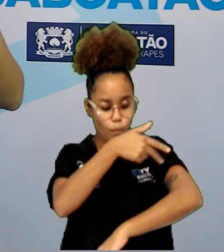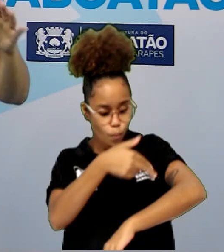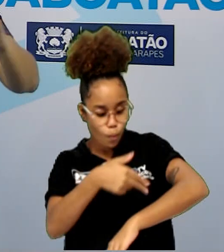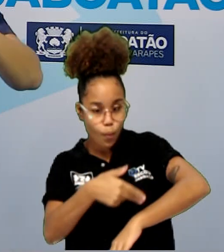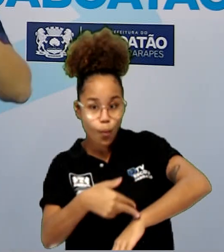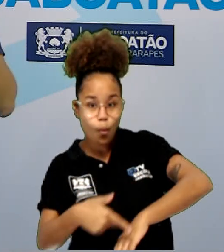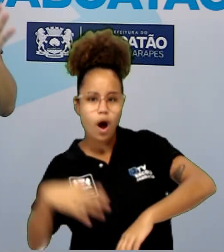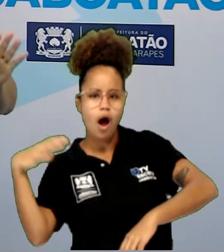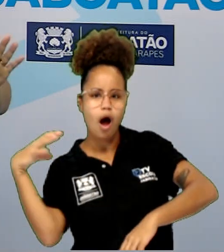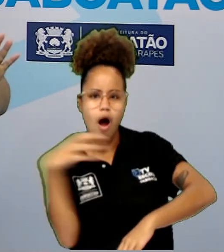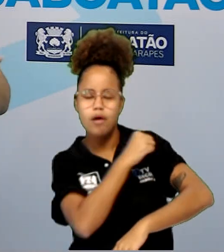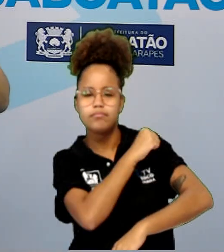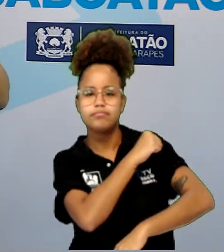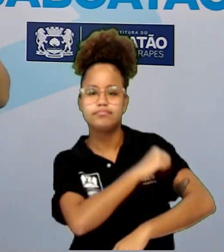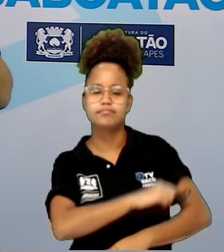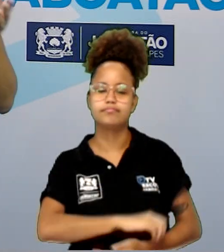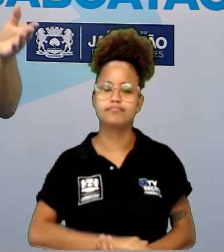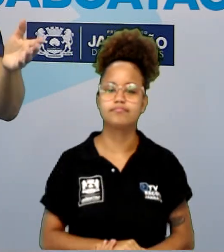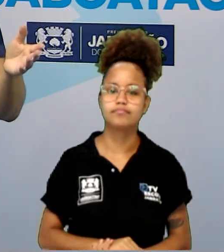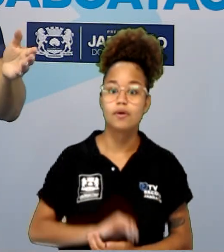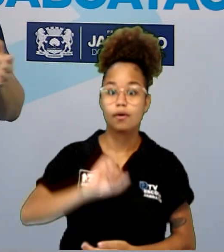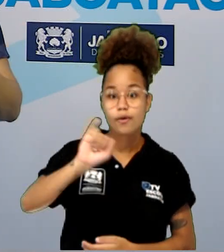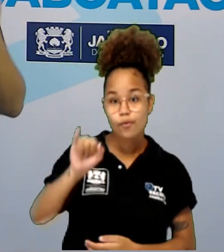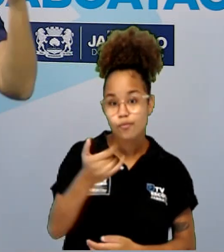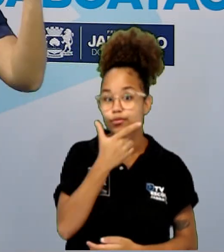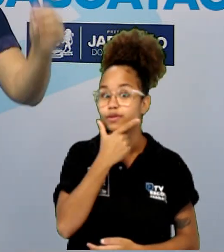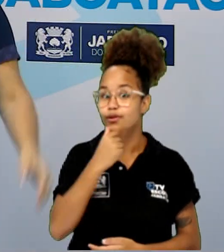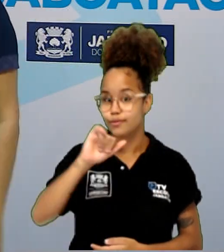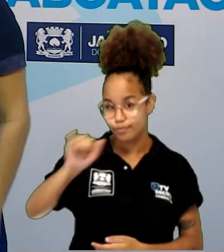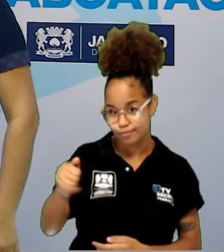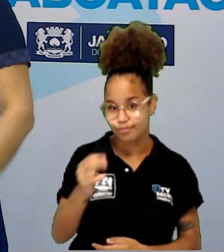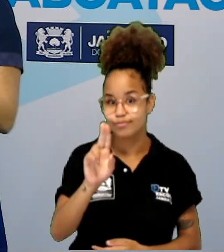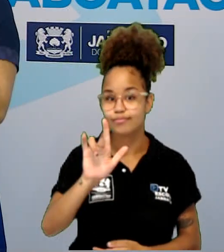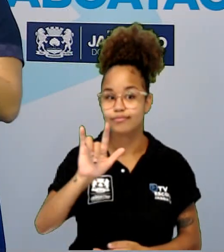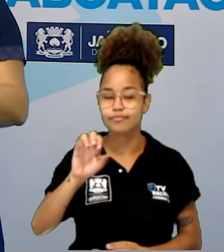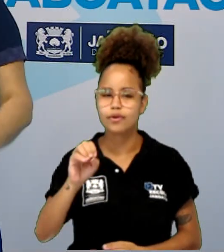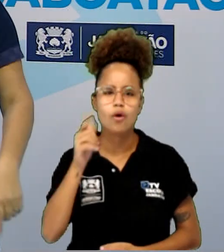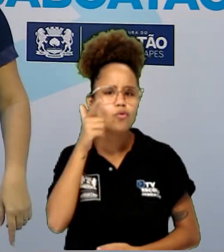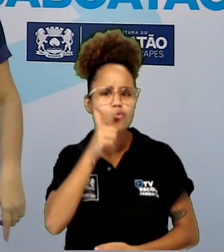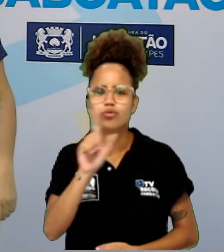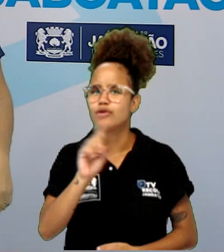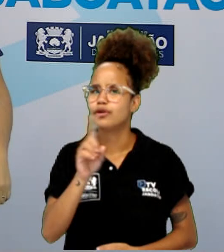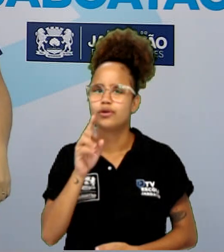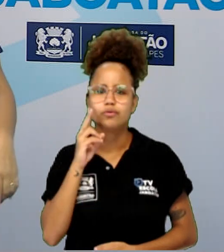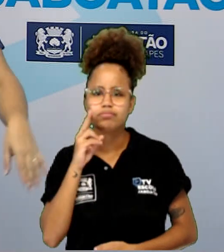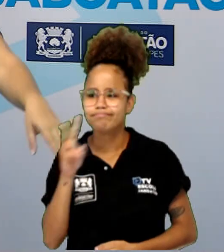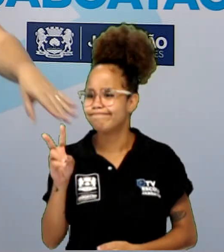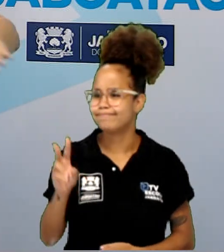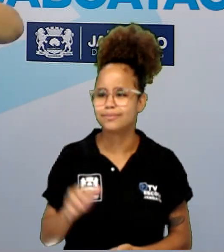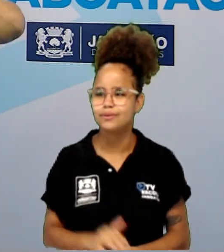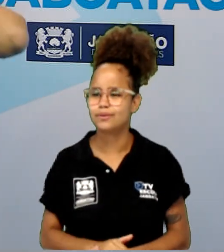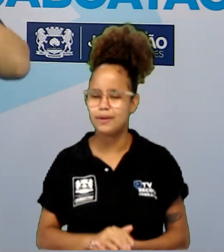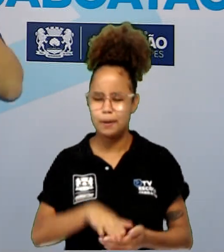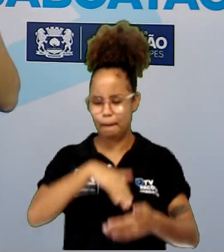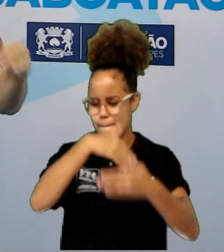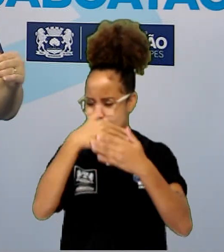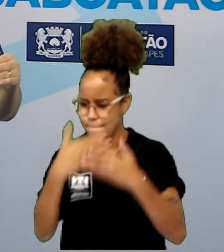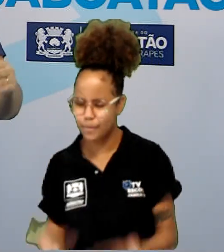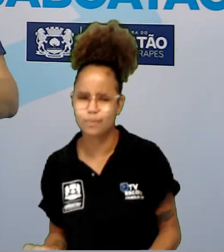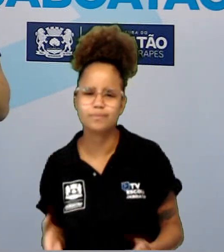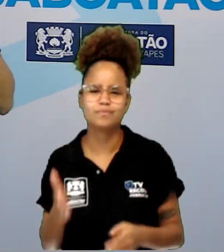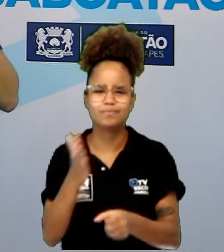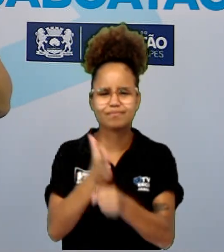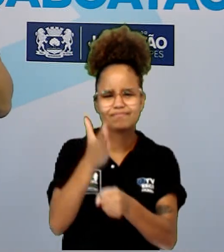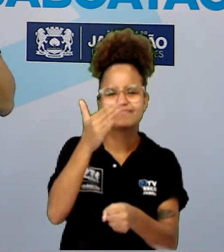descia ligeiro demais. E Júlio não conseguiu desviar em tempo. Derrubou as